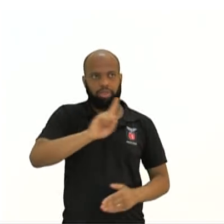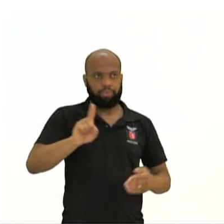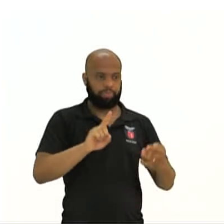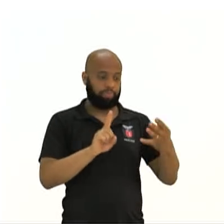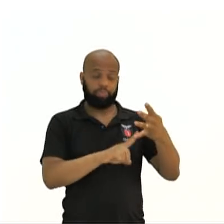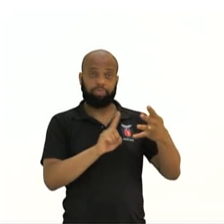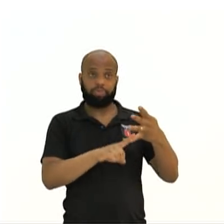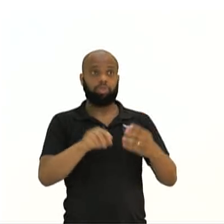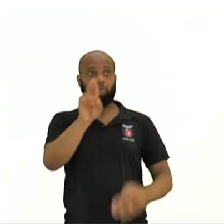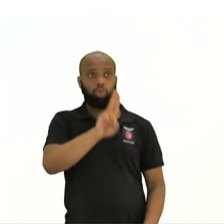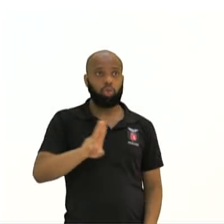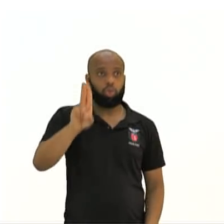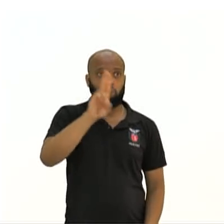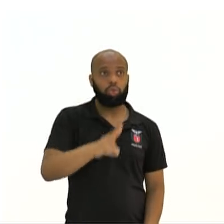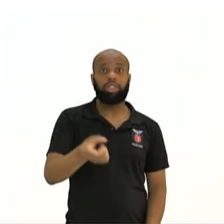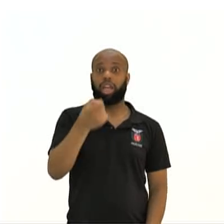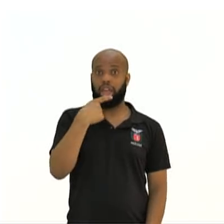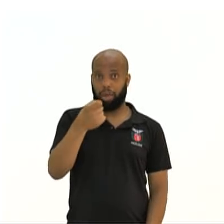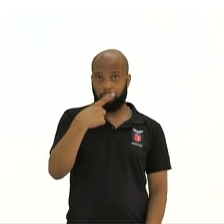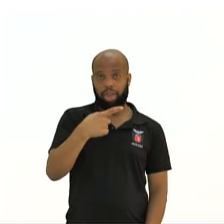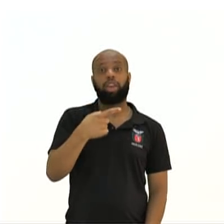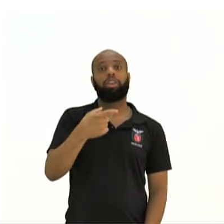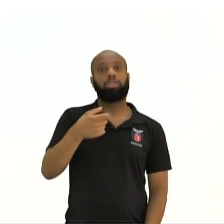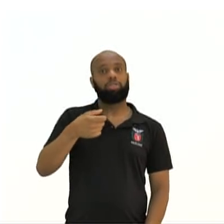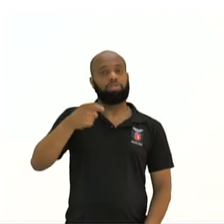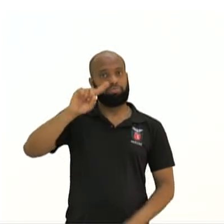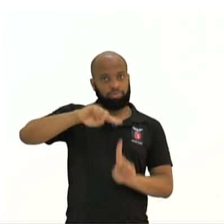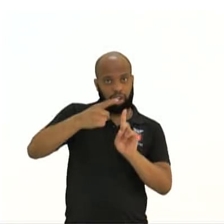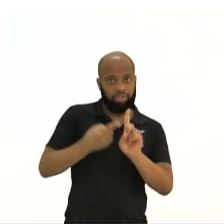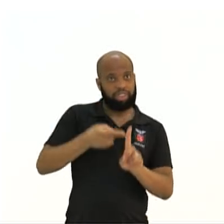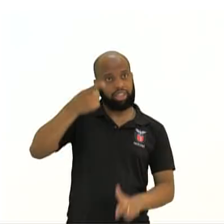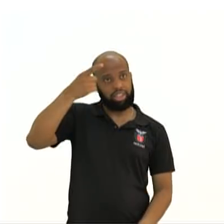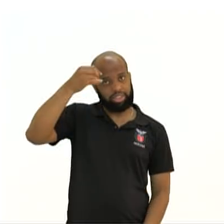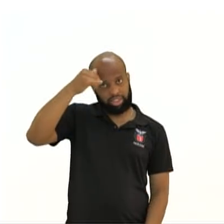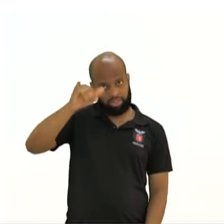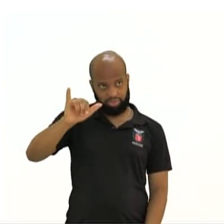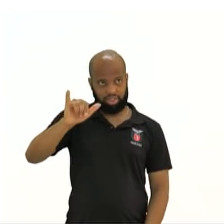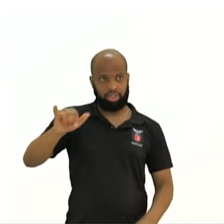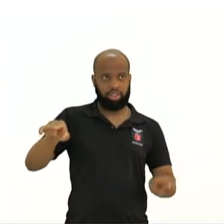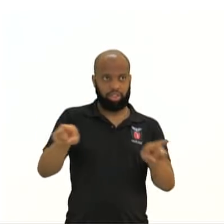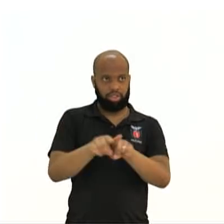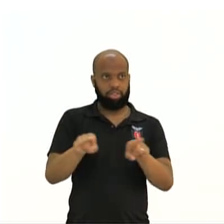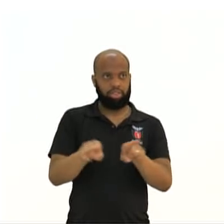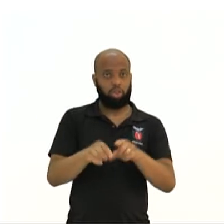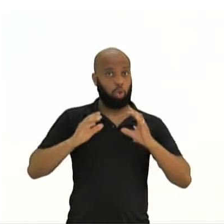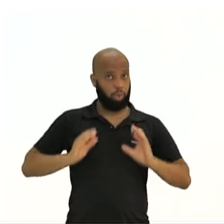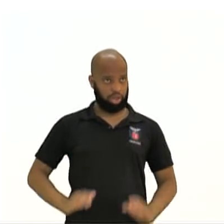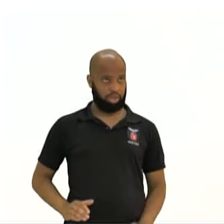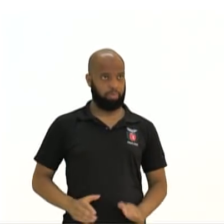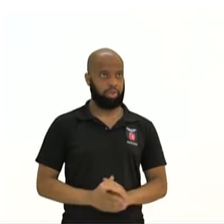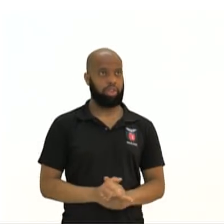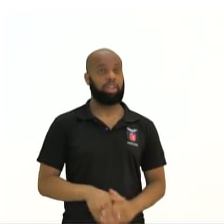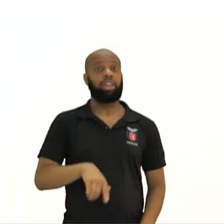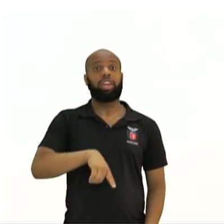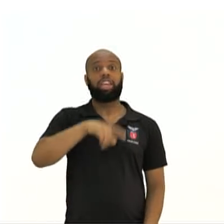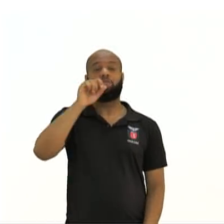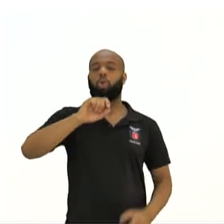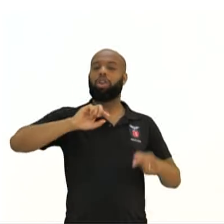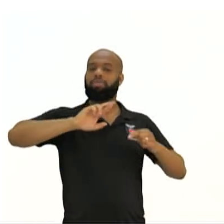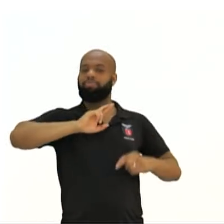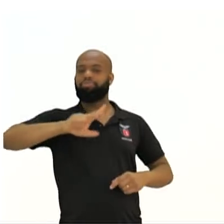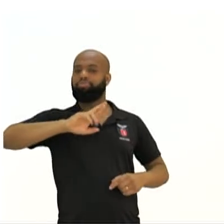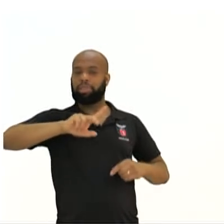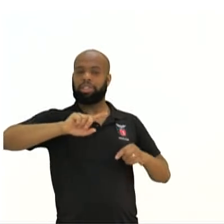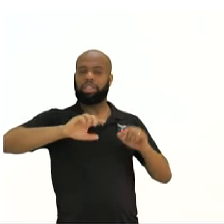letra D, utilizar métodos anticoncepcionais comportamentais. Então, olha só, assinale aquela que